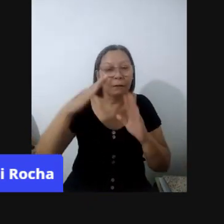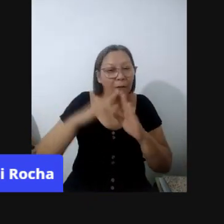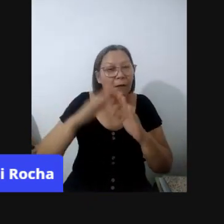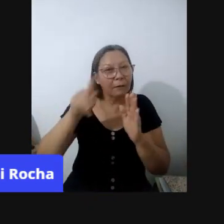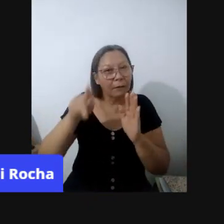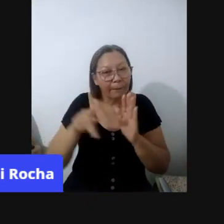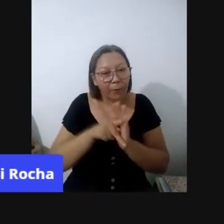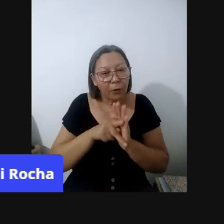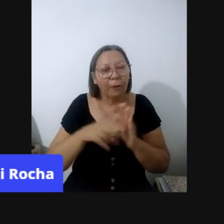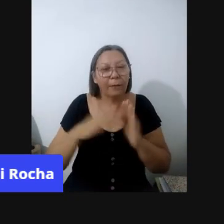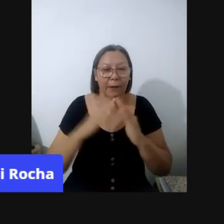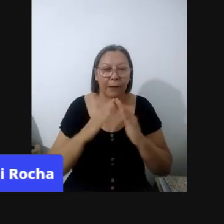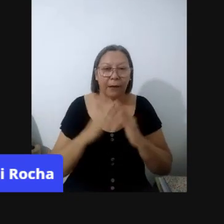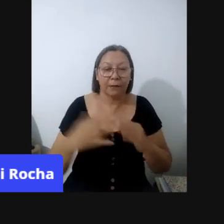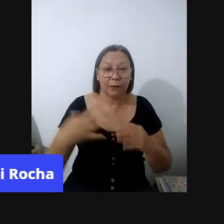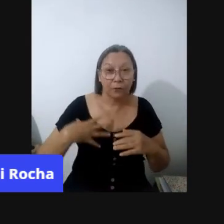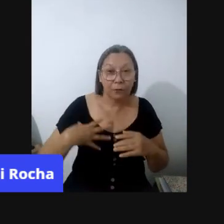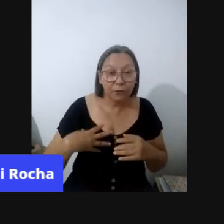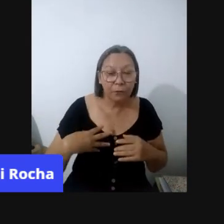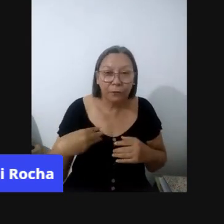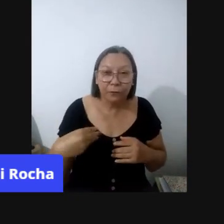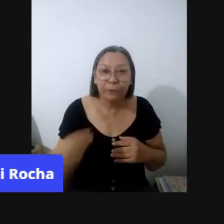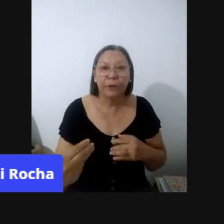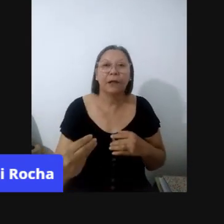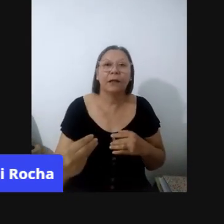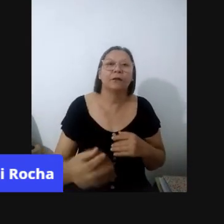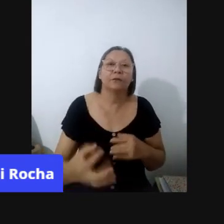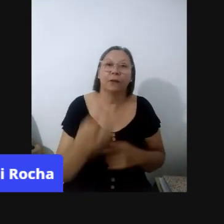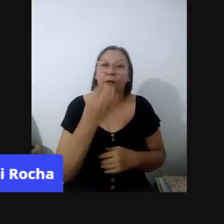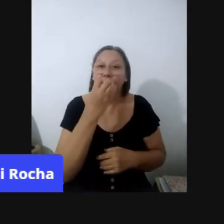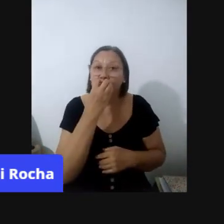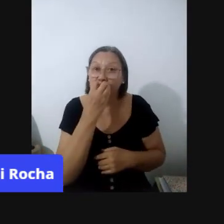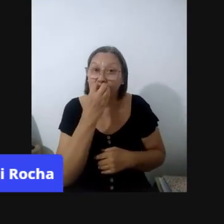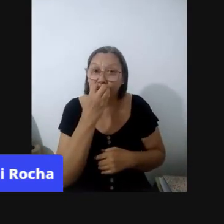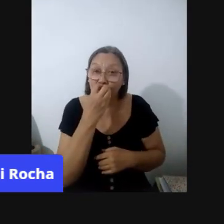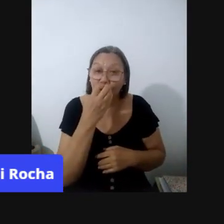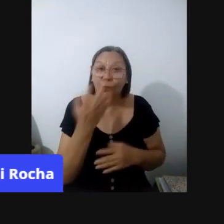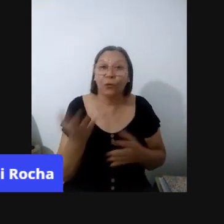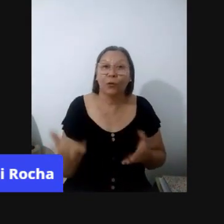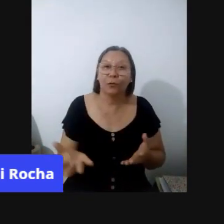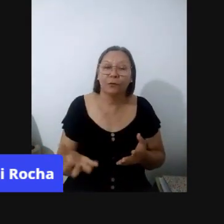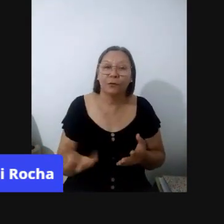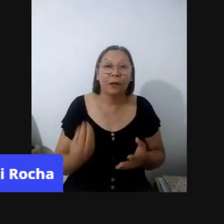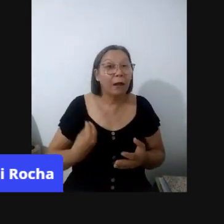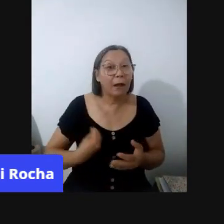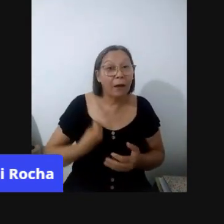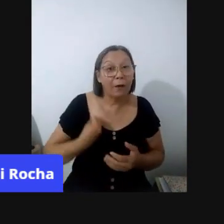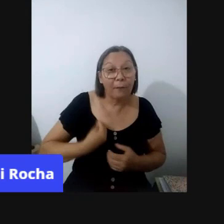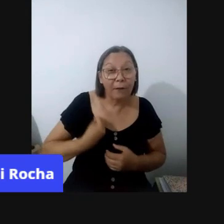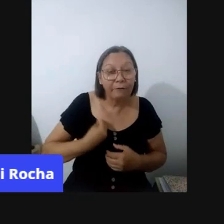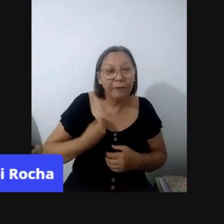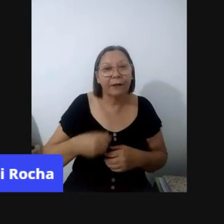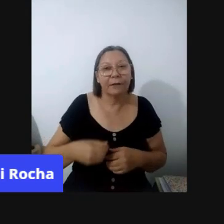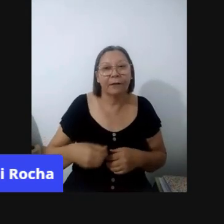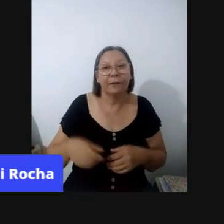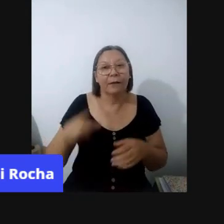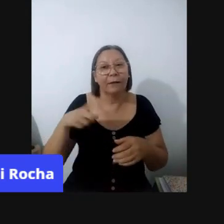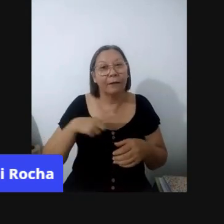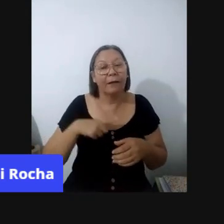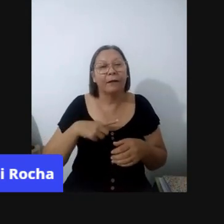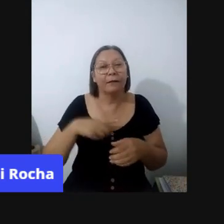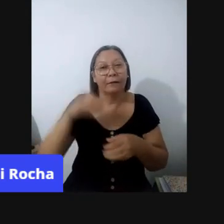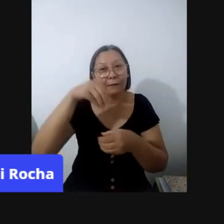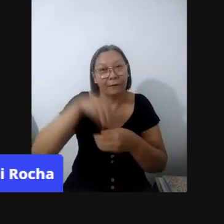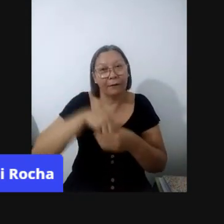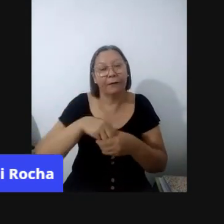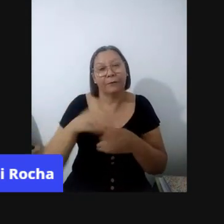nossos filhos, os nossos pets, né? Toda aquela vida que acontece dentro de casa e a gente teve que trazer o trabalho